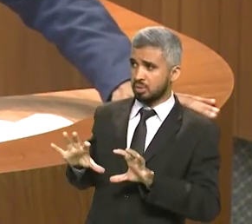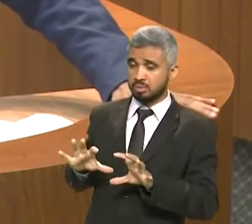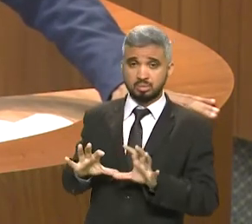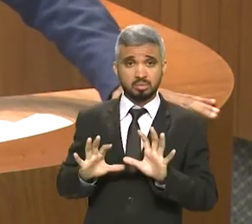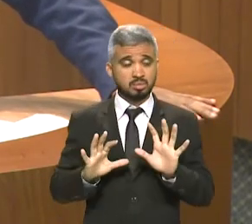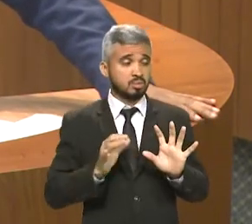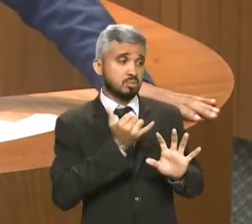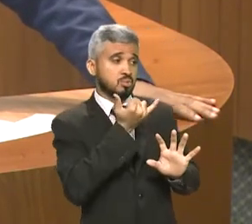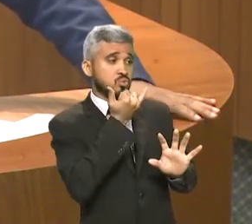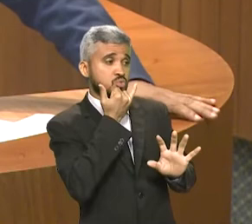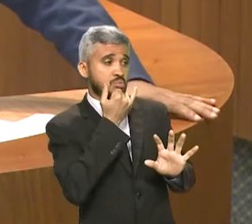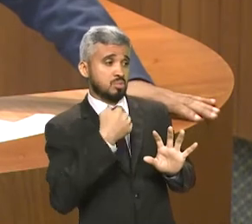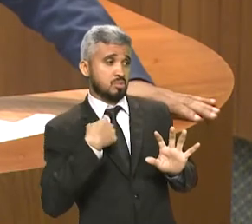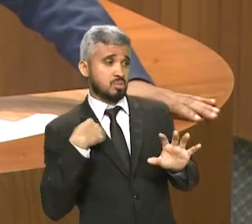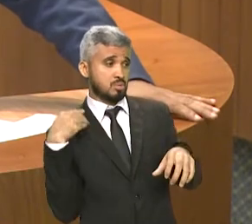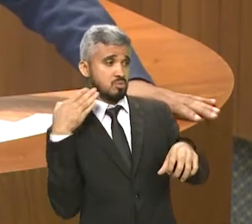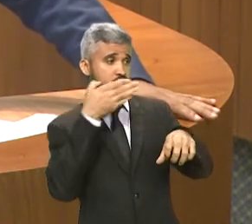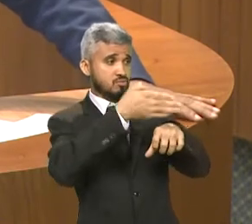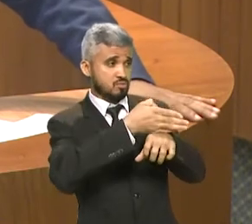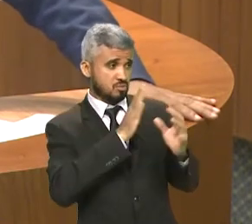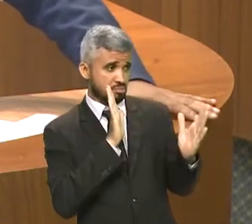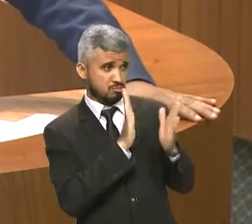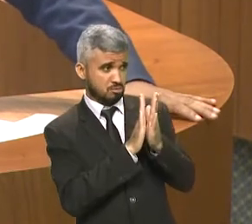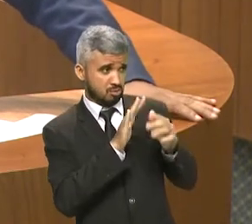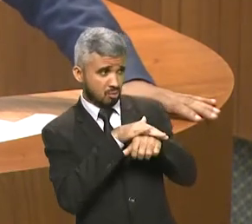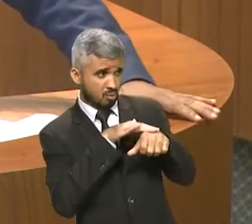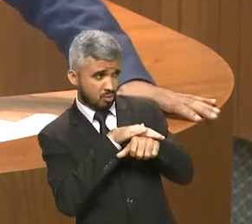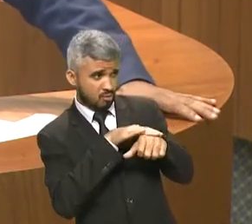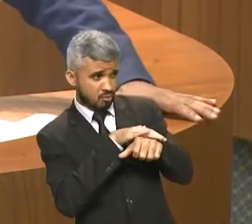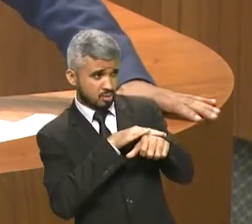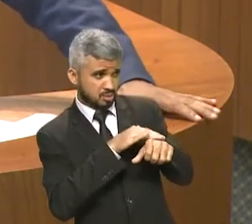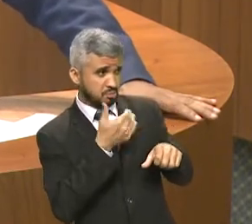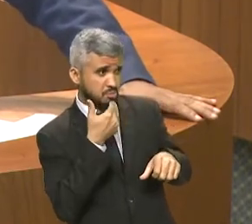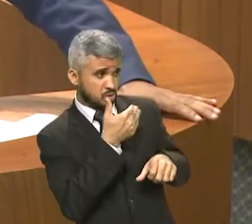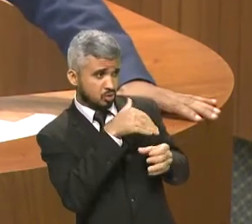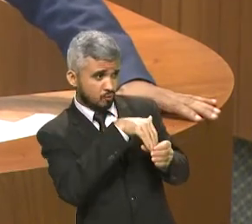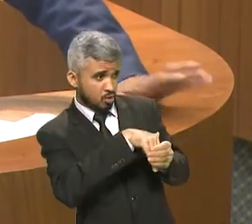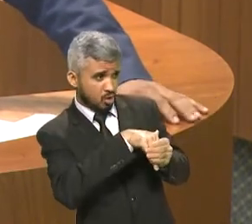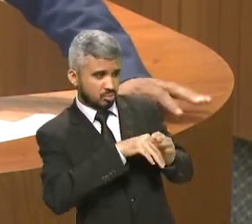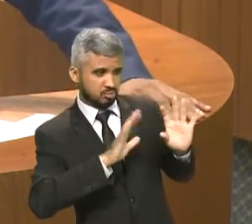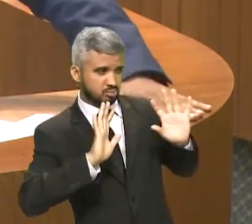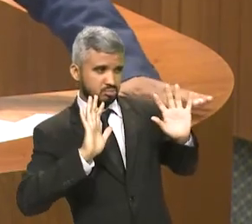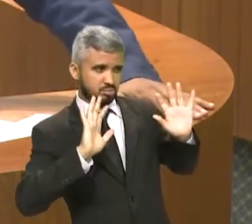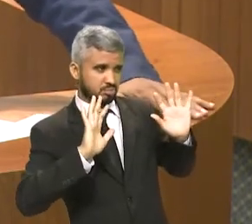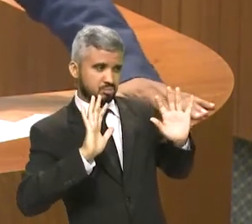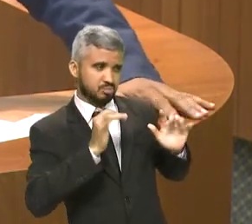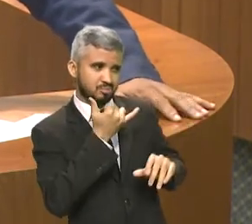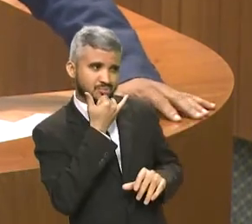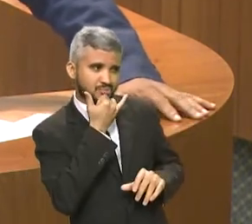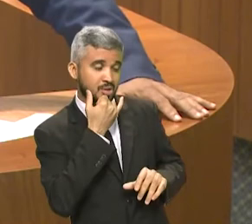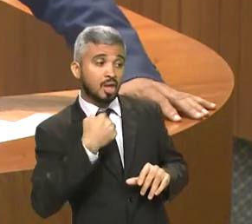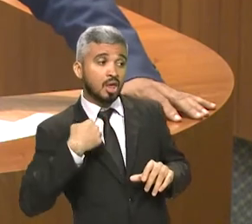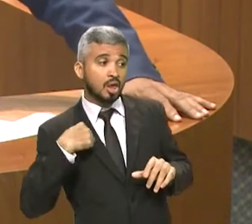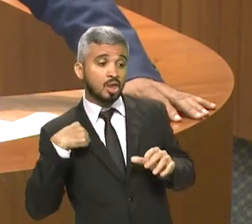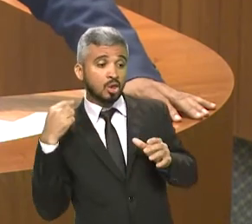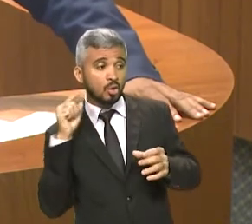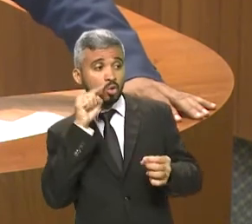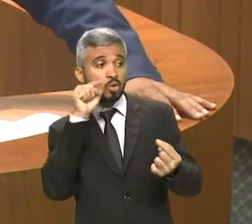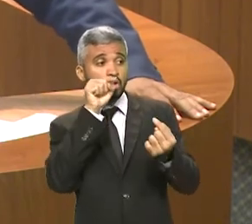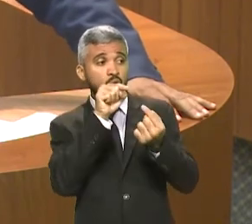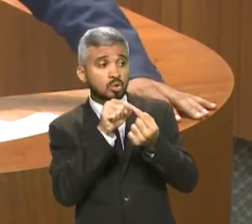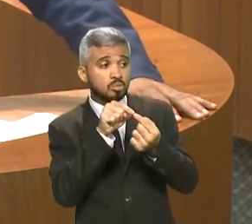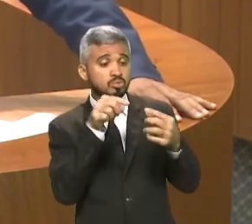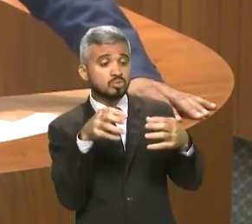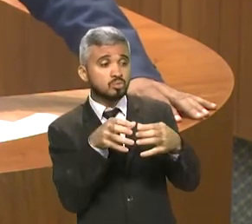30. Deputado Hélio não foi à sua cidade pedir voto para a senhora na sua casa e nem na prefeitura. Eu fui à cidade porque lá tem um